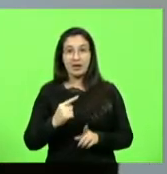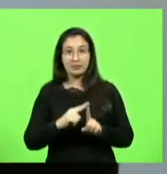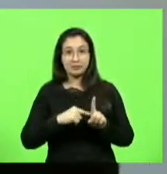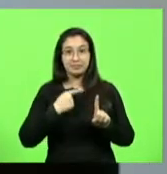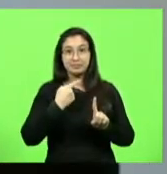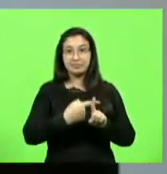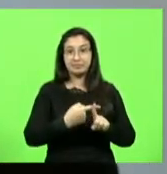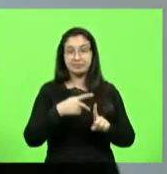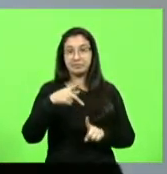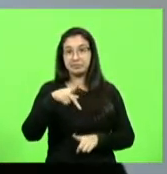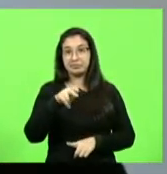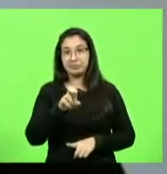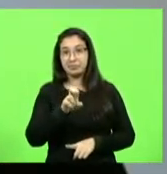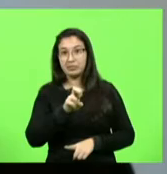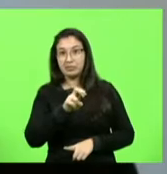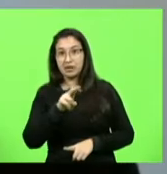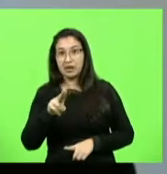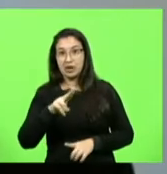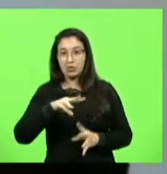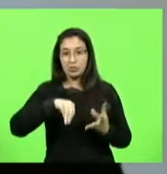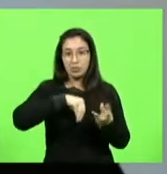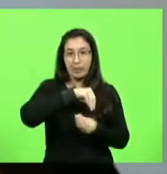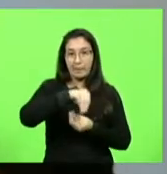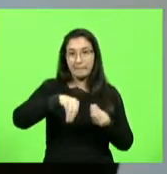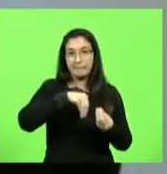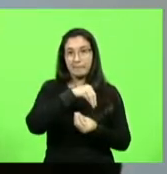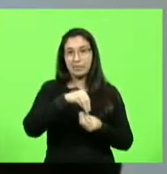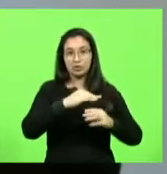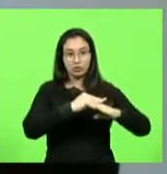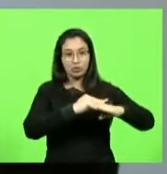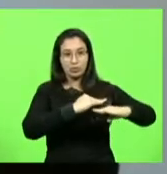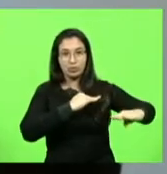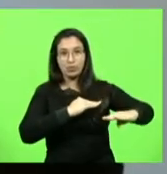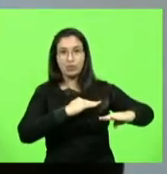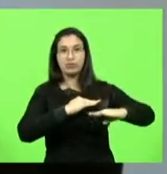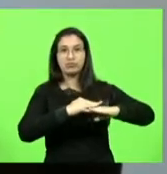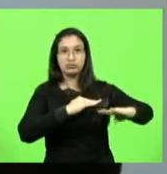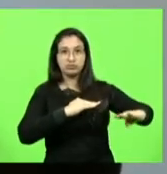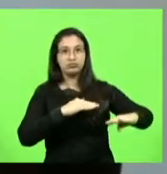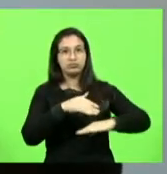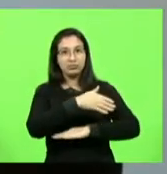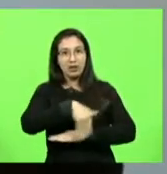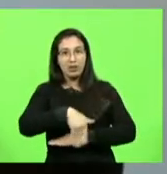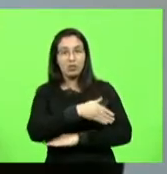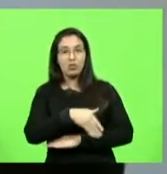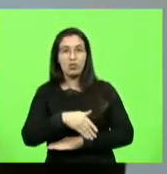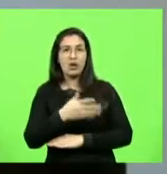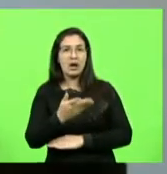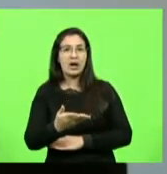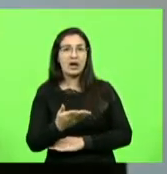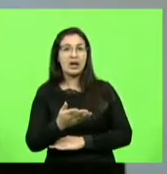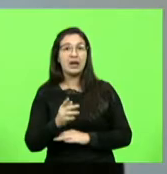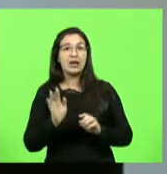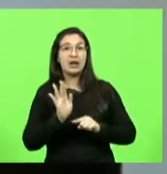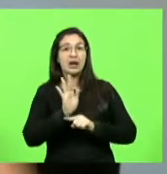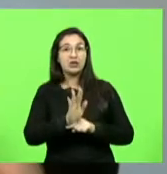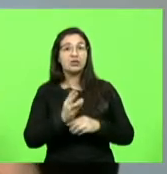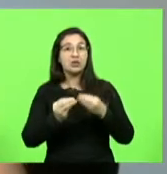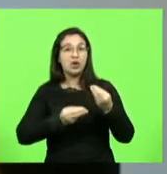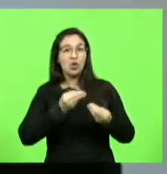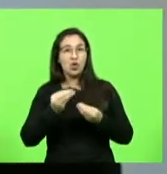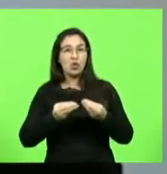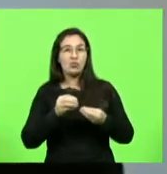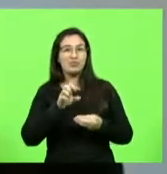pneu na massa asfáltica. O que acontece? Hoje o pneu tradicional, ele torna o asfalto impermeável. Quando dá